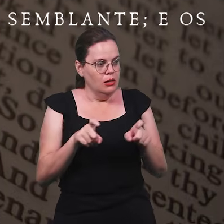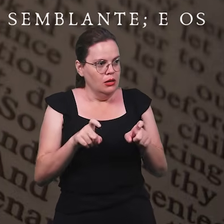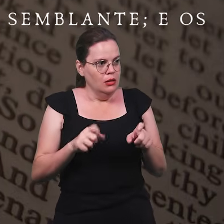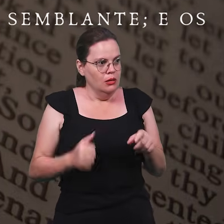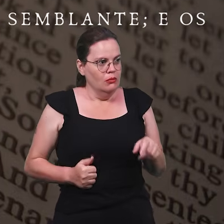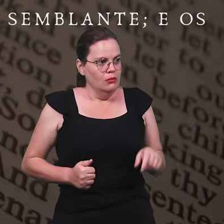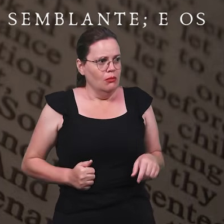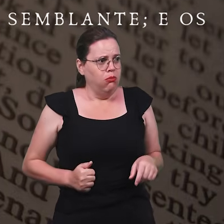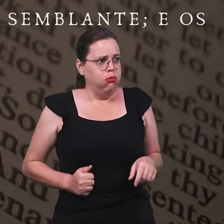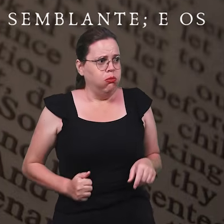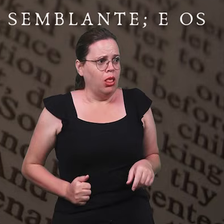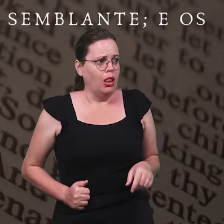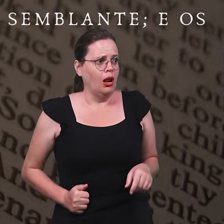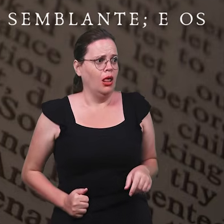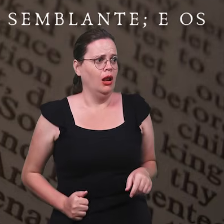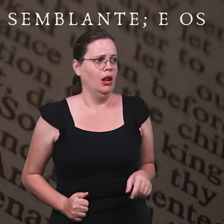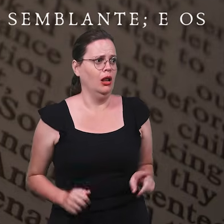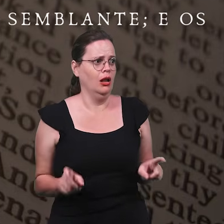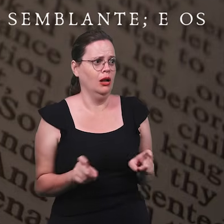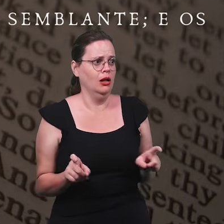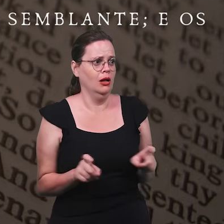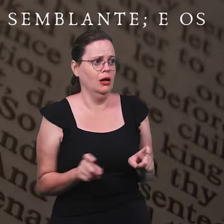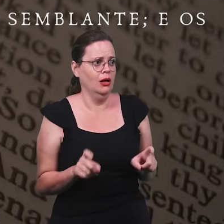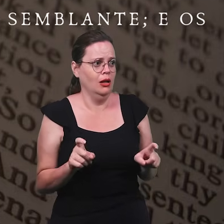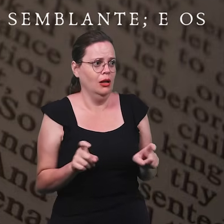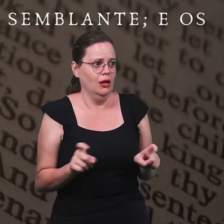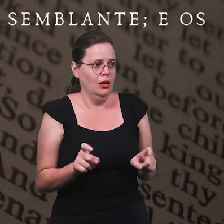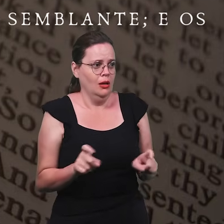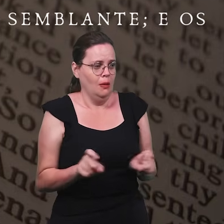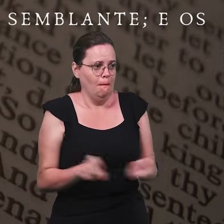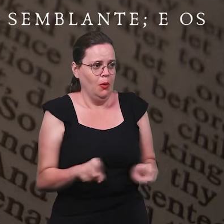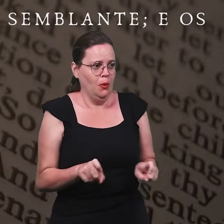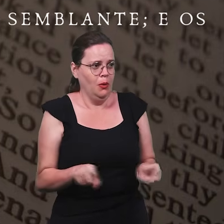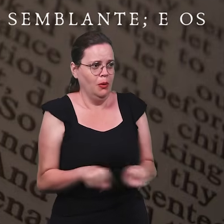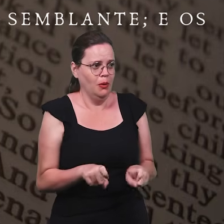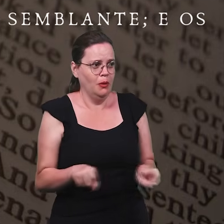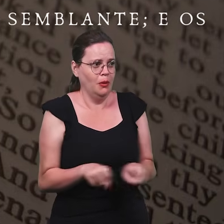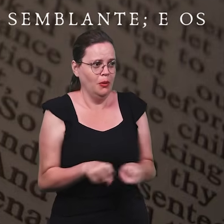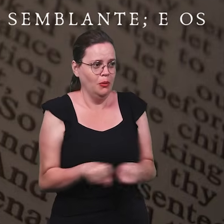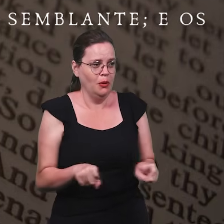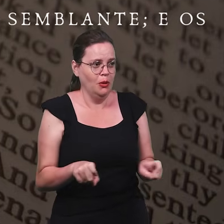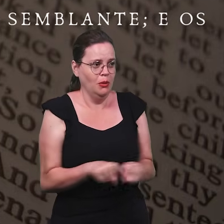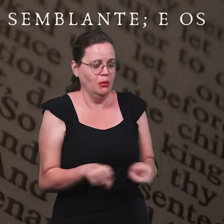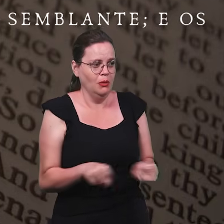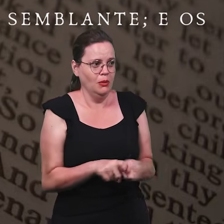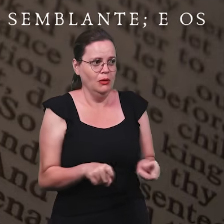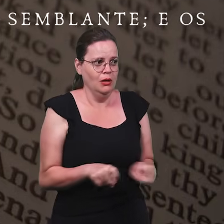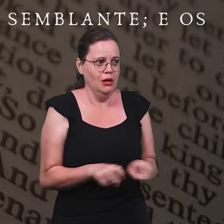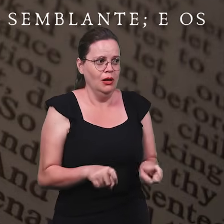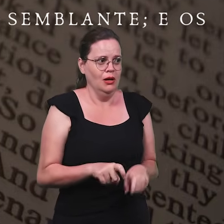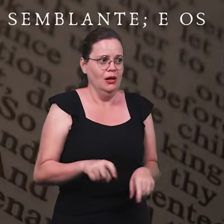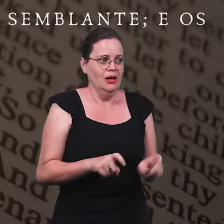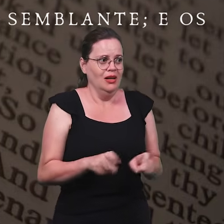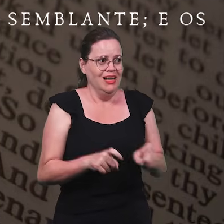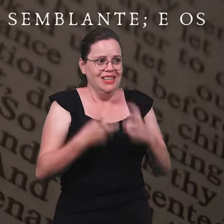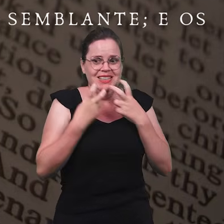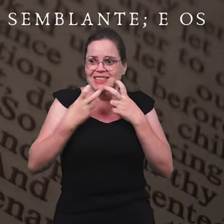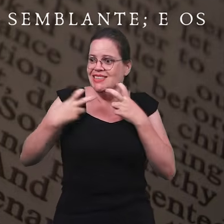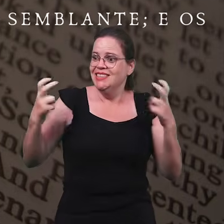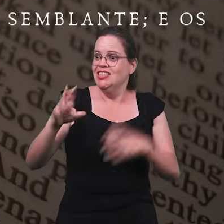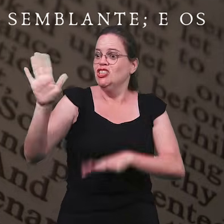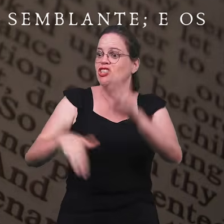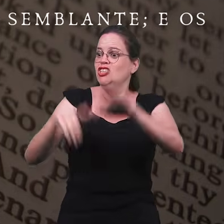relaxaram, e os seus joelhos bateram um no outro. E ordenou o rei com força que